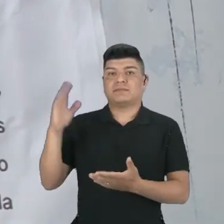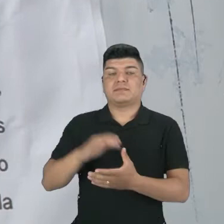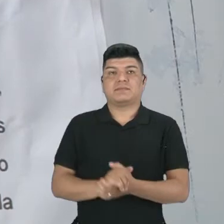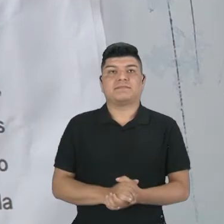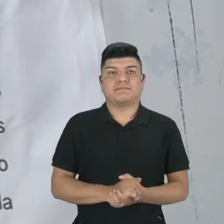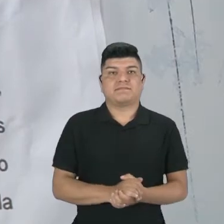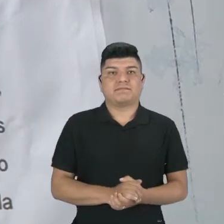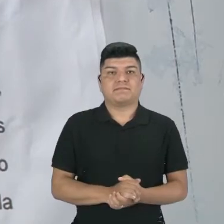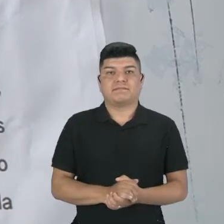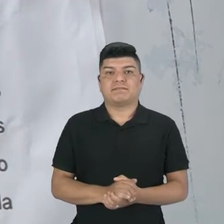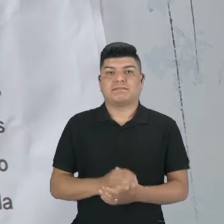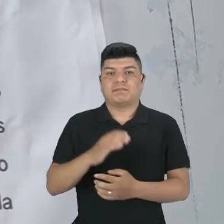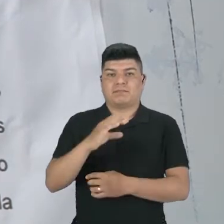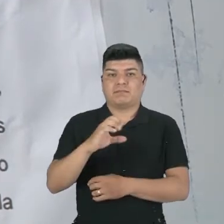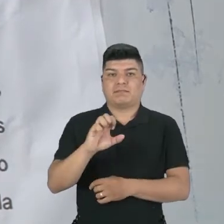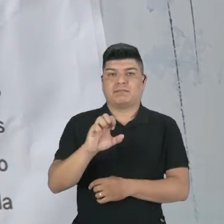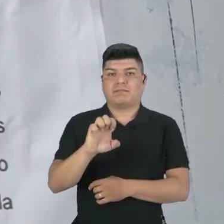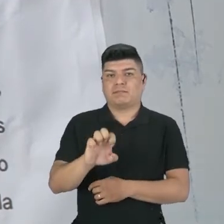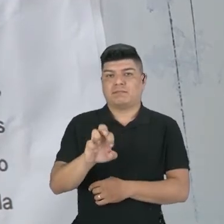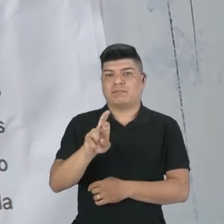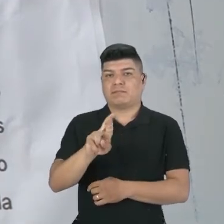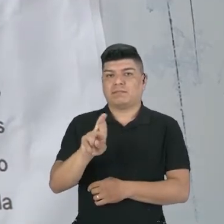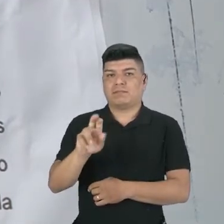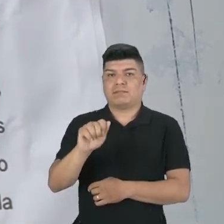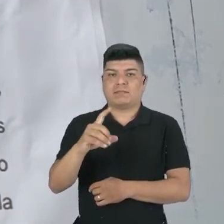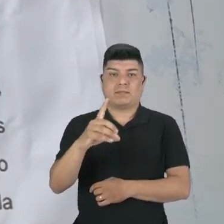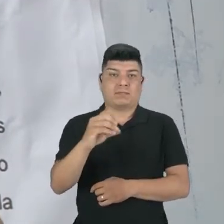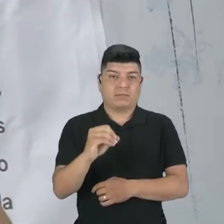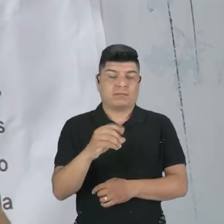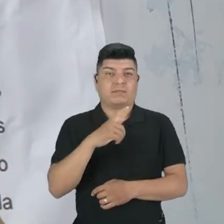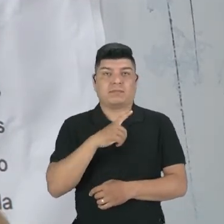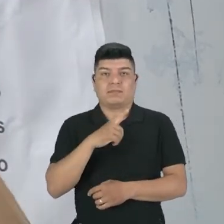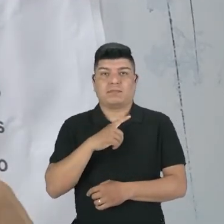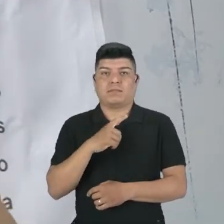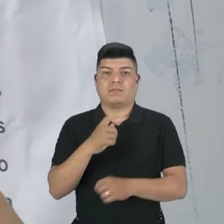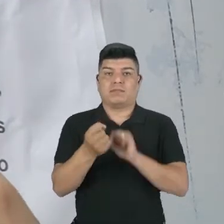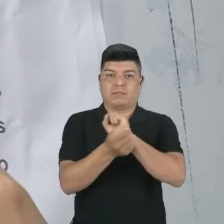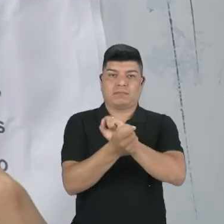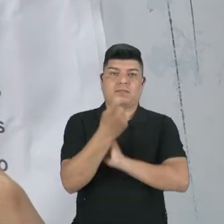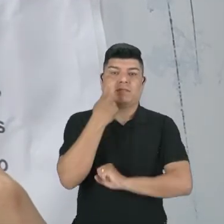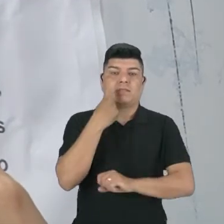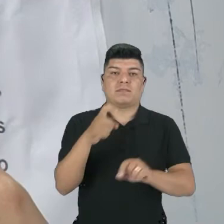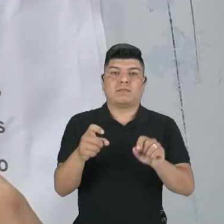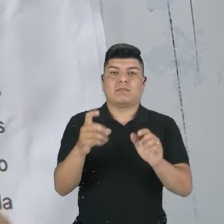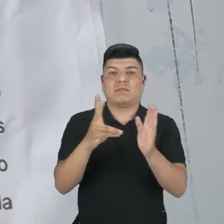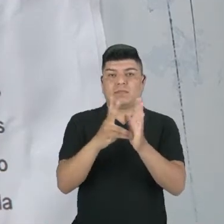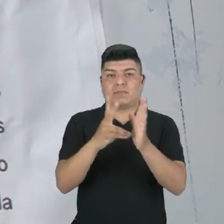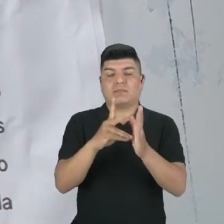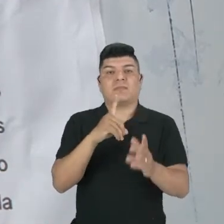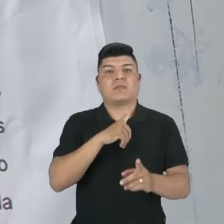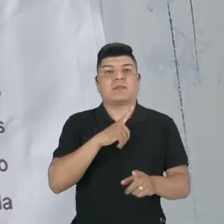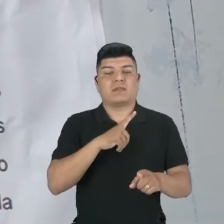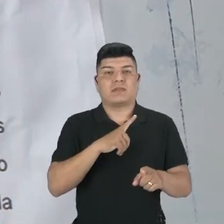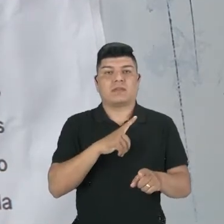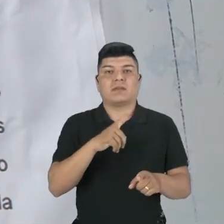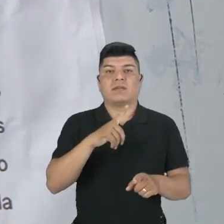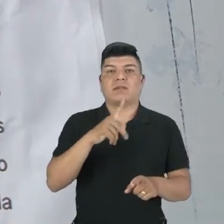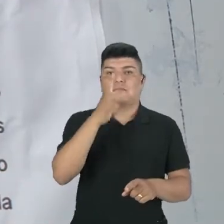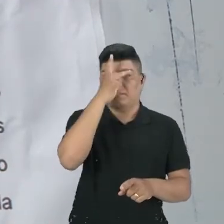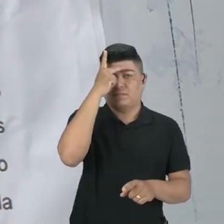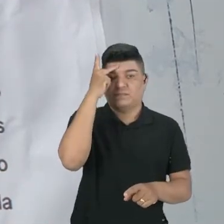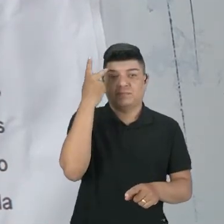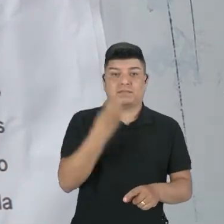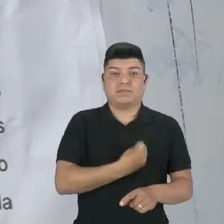seguinte, ó. No Cerrado tem geraizeiro, tem quilombola, tem indígena. Então, tem pessoas que vivem